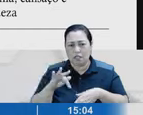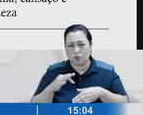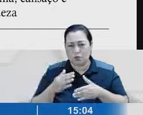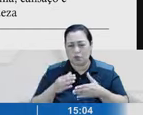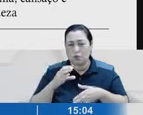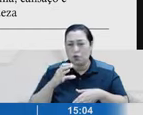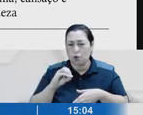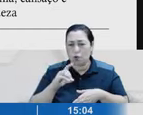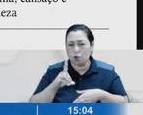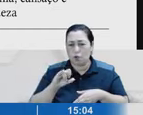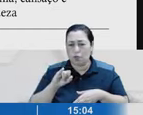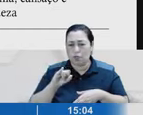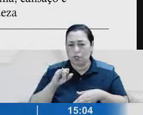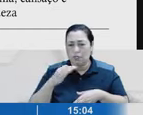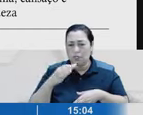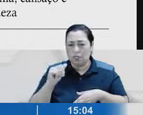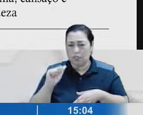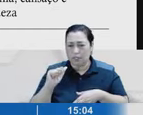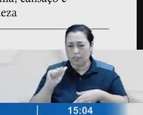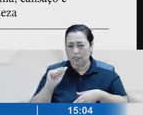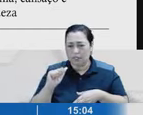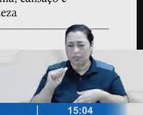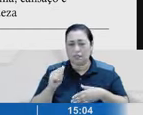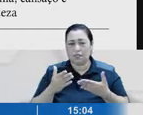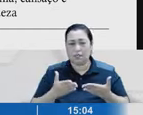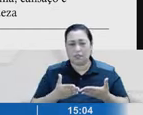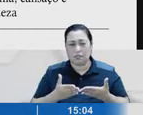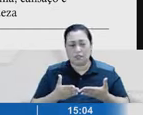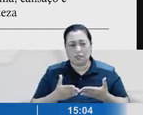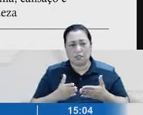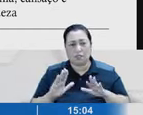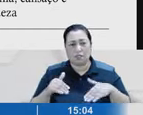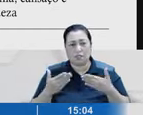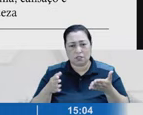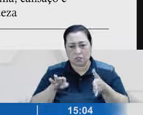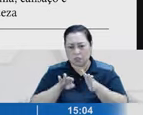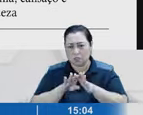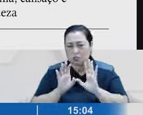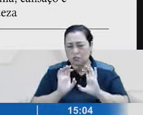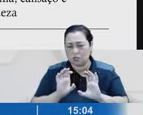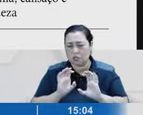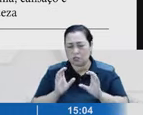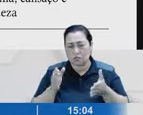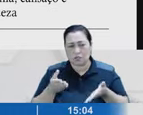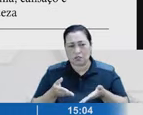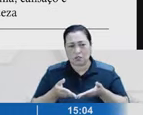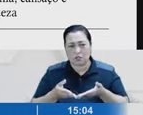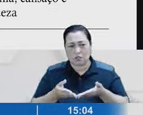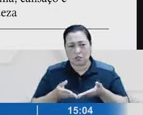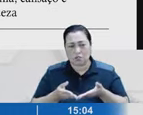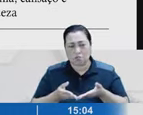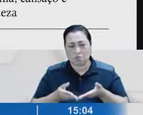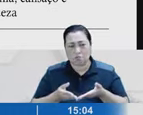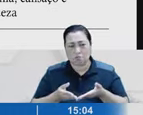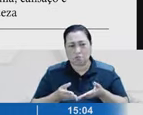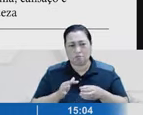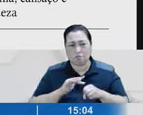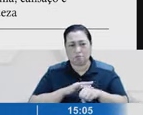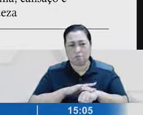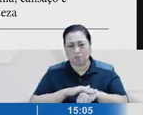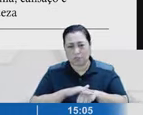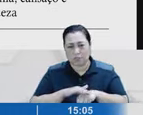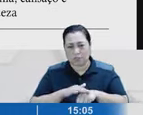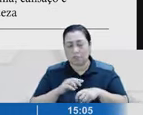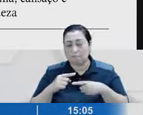tá? Então, tem que ser uma dor mais constante. E, normalmente, quando chega a esse ponto, já é uma doença um pouquinho